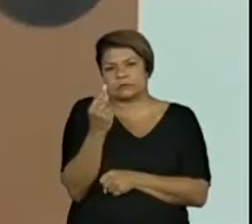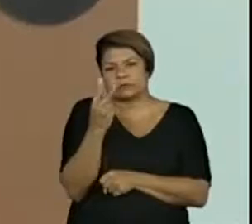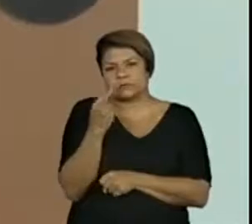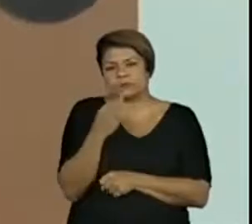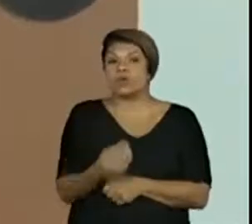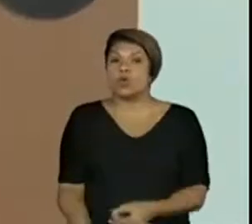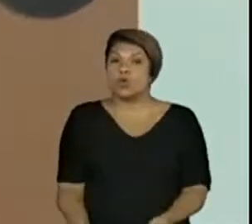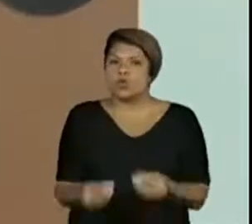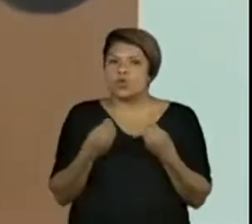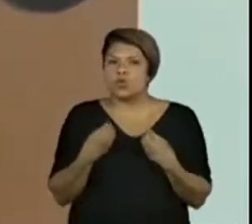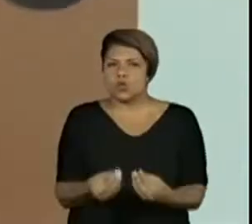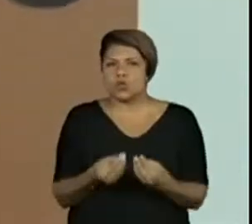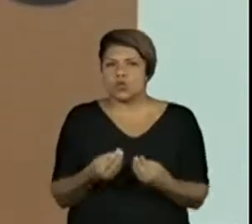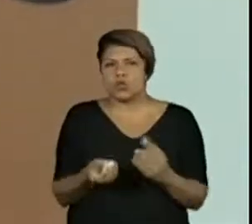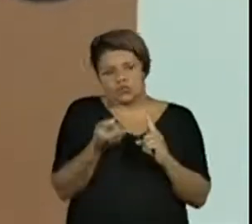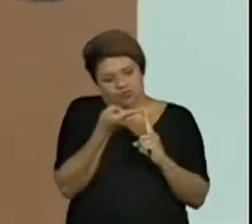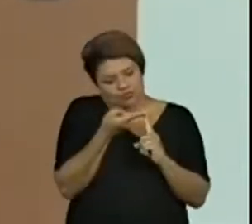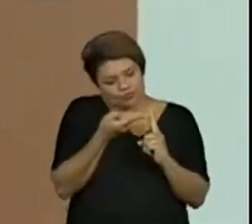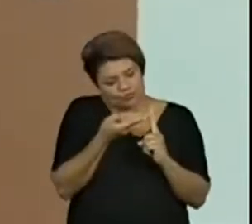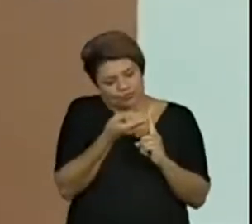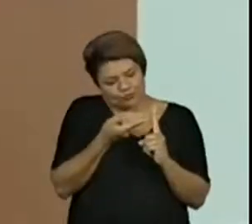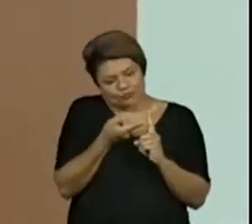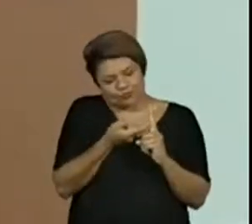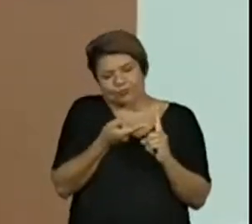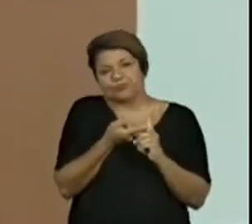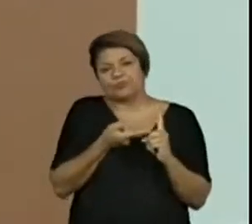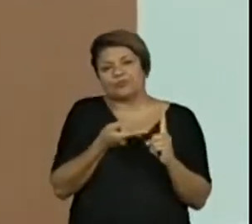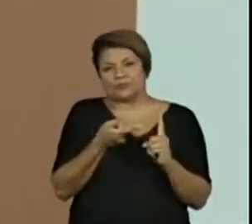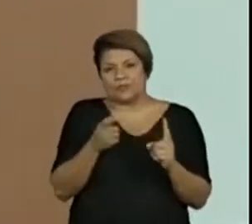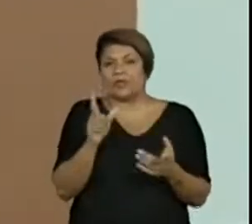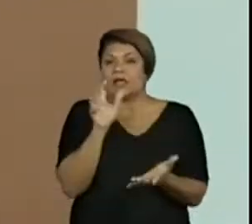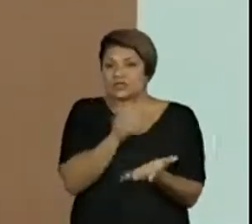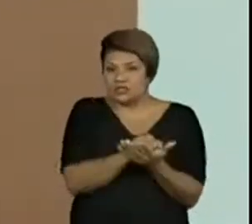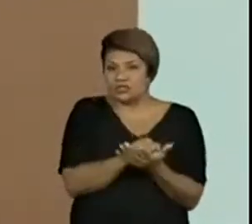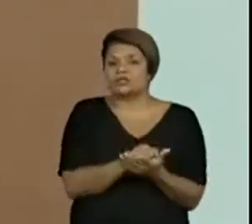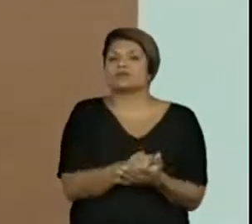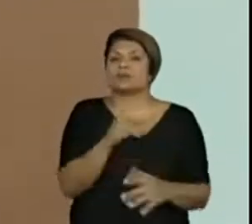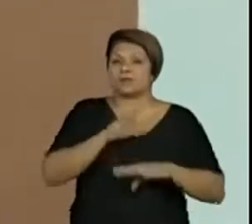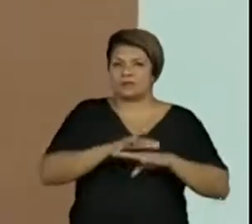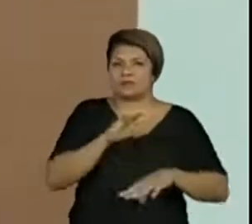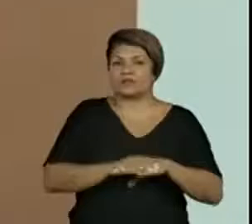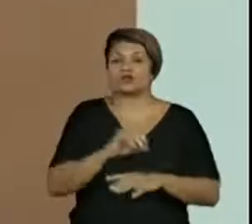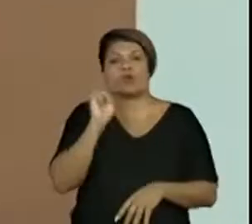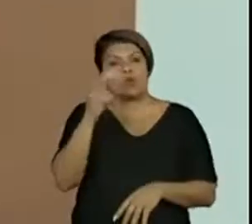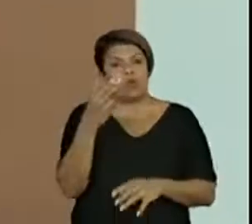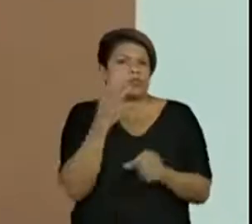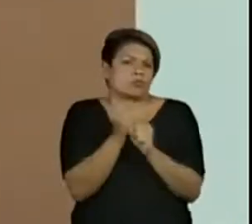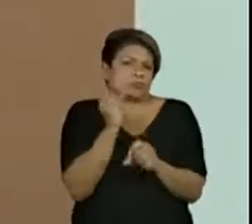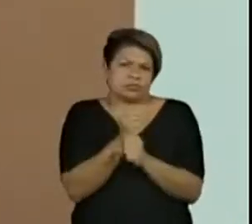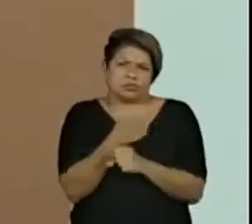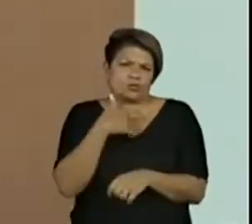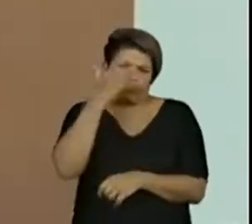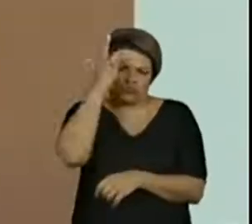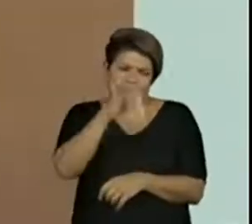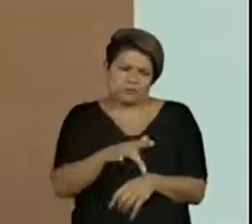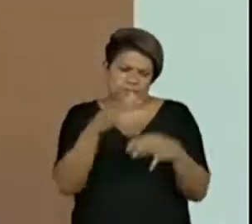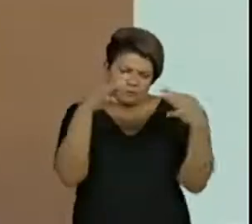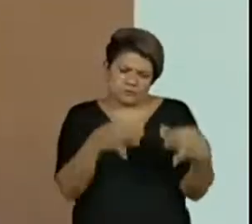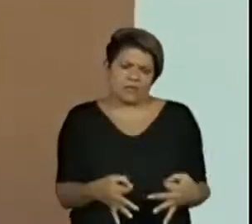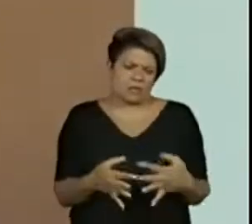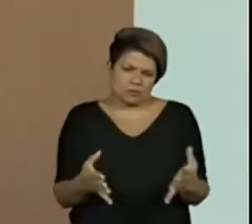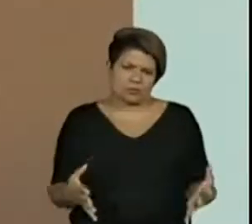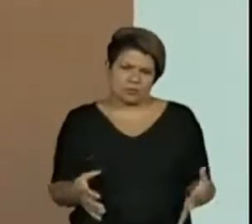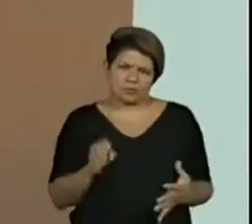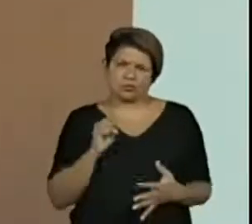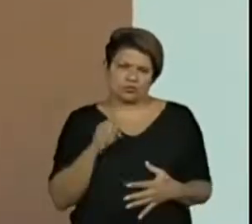era realizada uma contagem, ou registro matemático, ou até uma operação, porque não se sabe ao certo, ainda